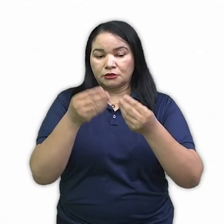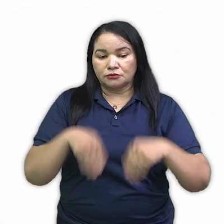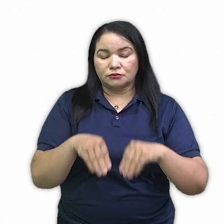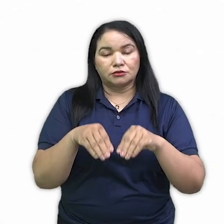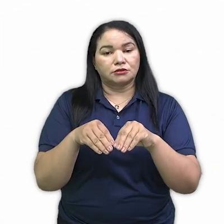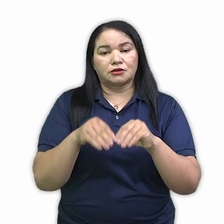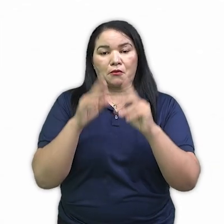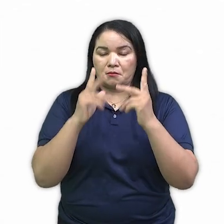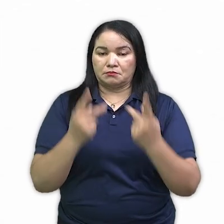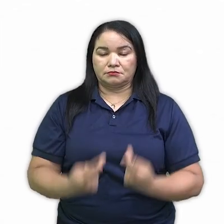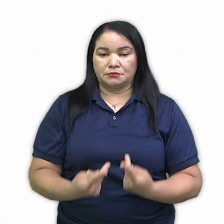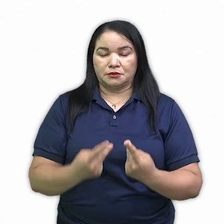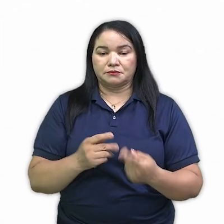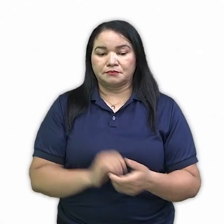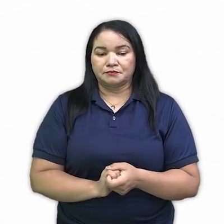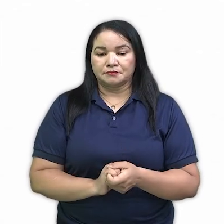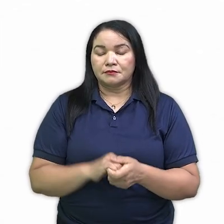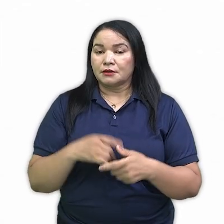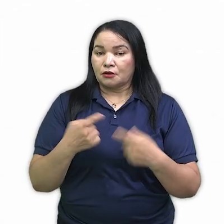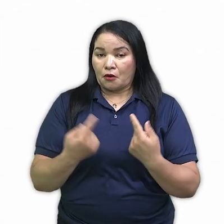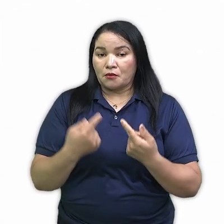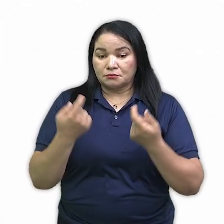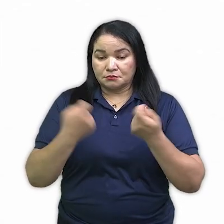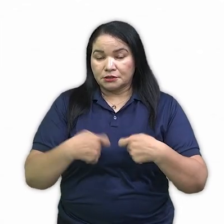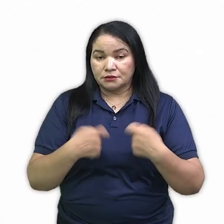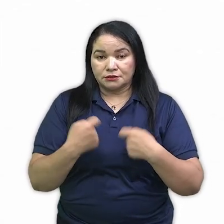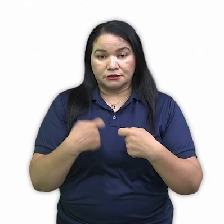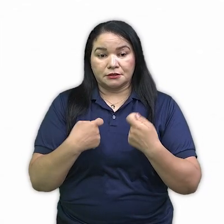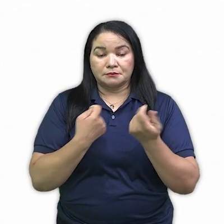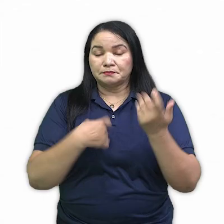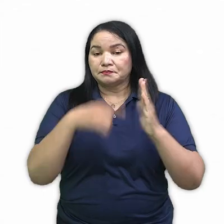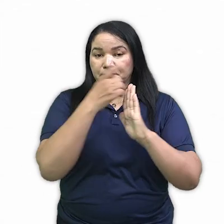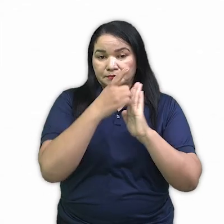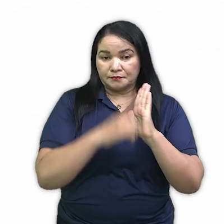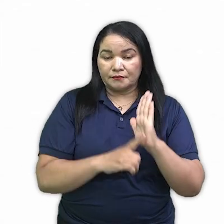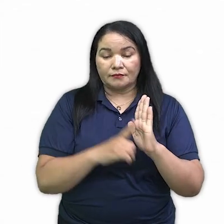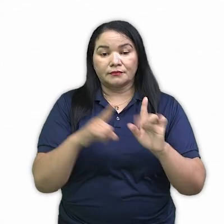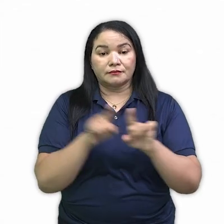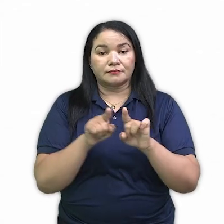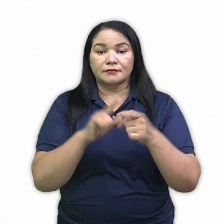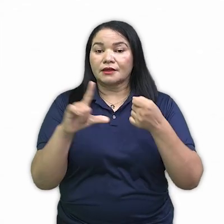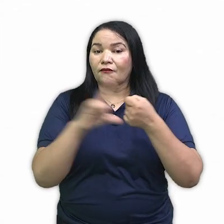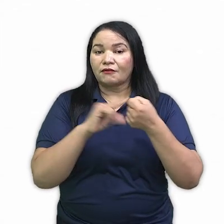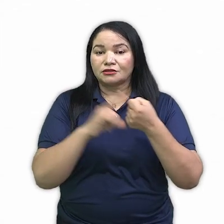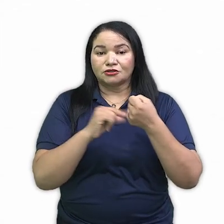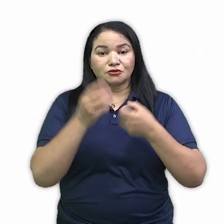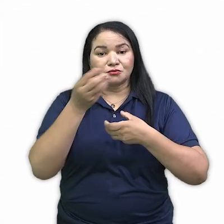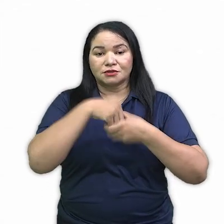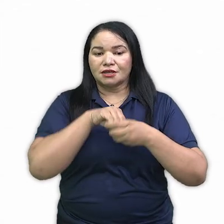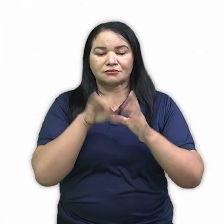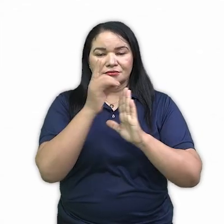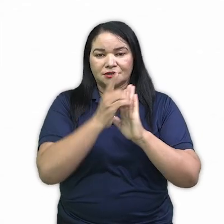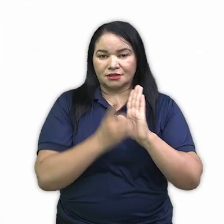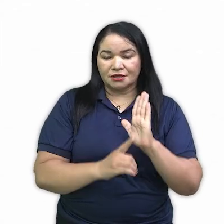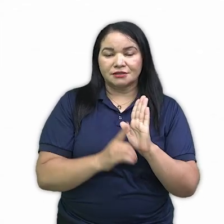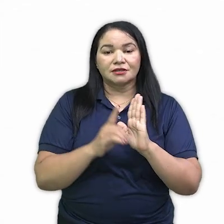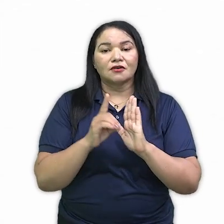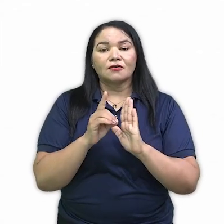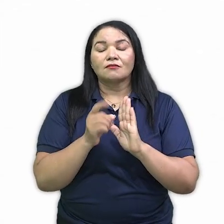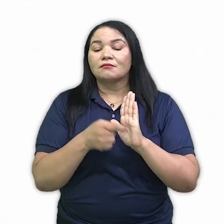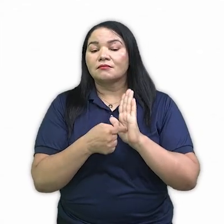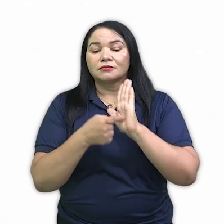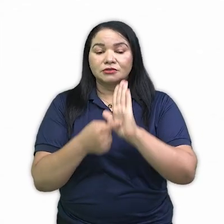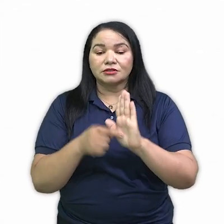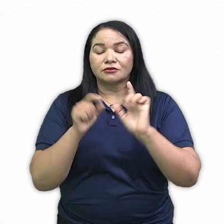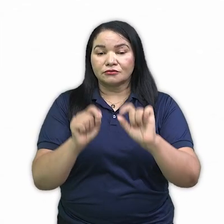degradação do ser humano. Vejam só, precisamos de uma declaração, precisamos de um artigo nesta declaração para